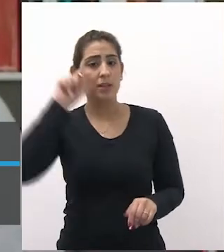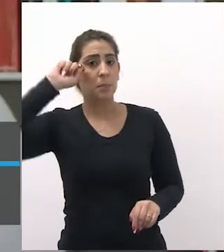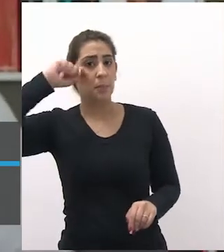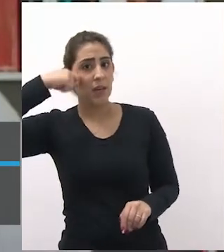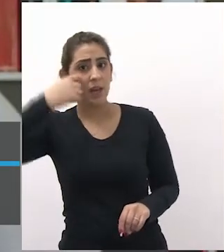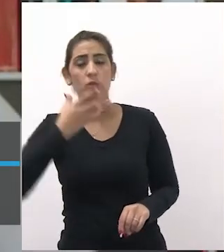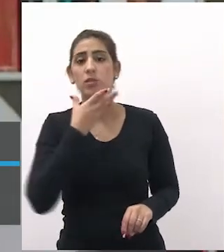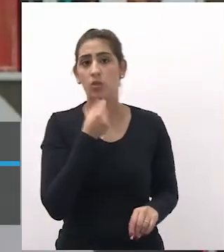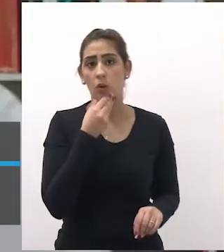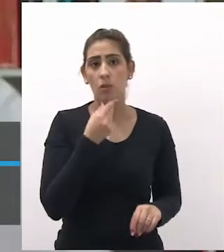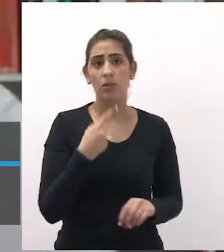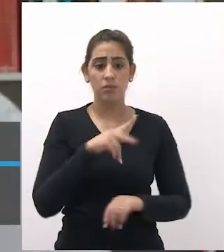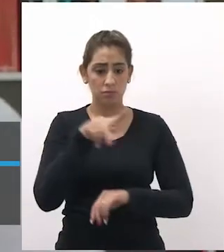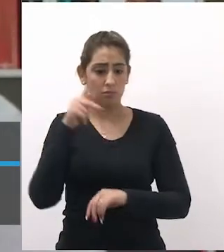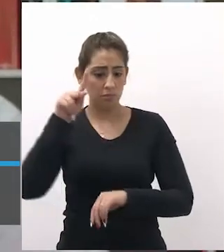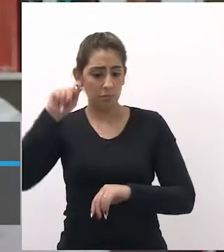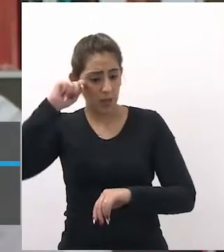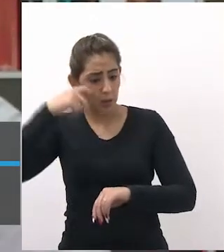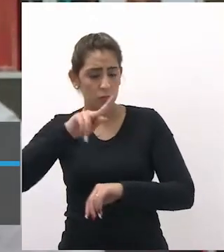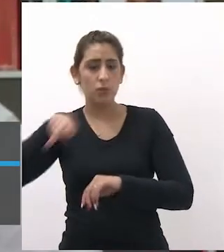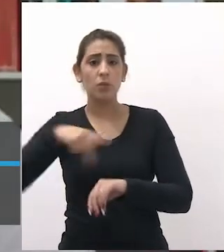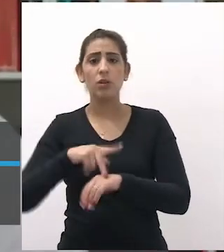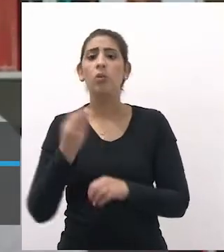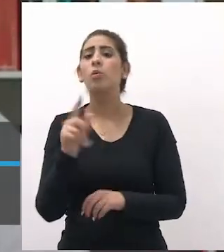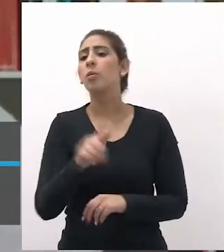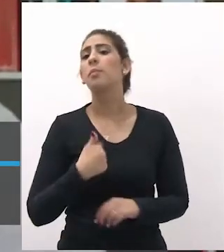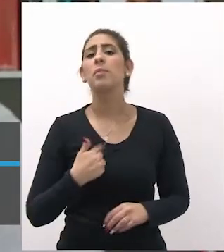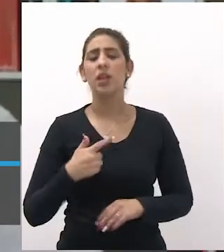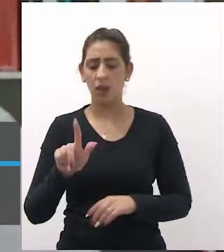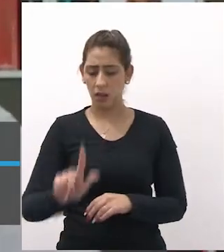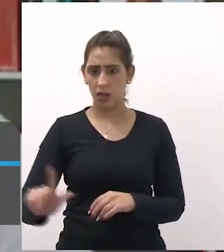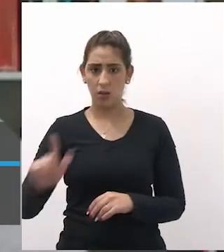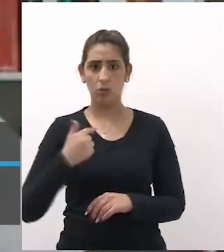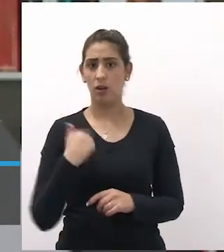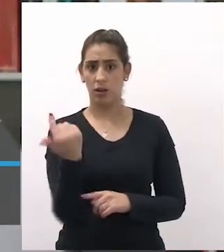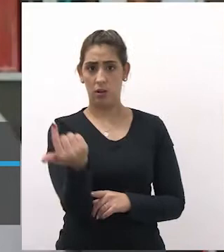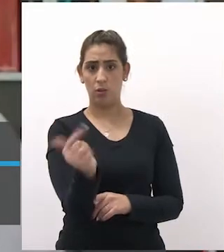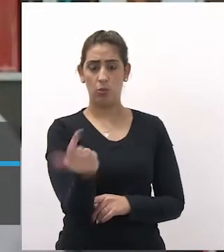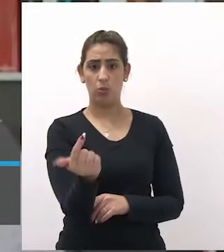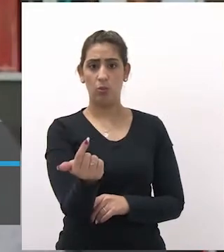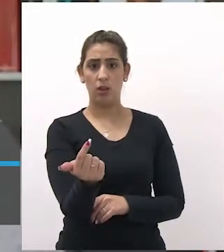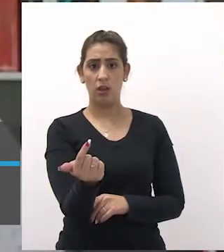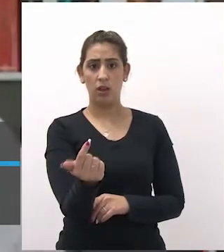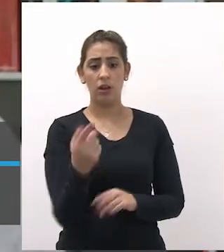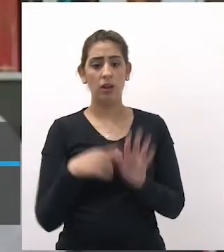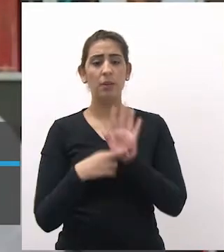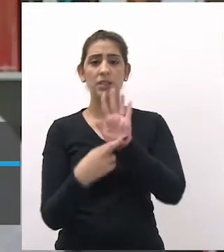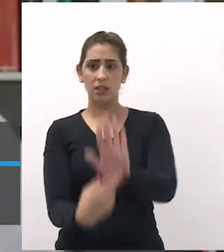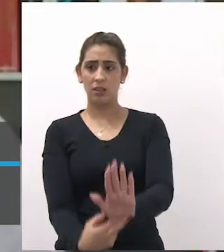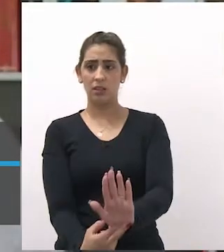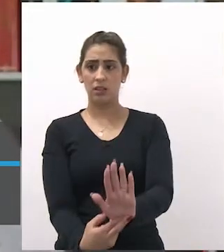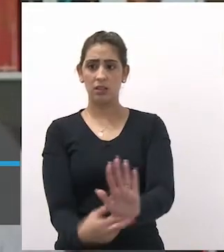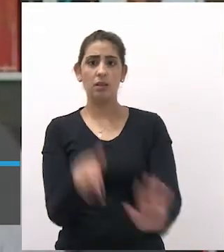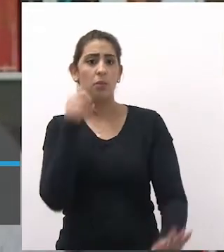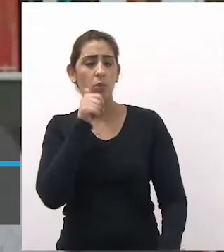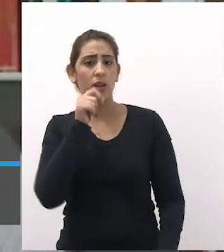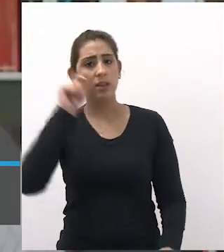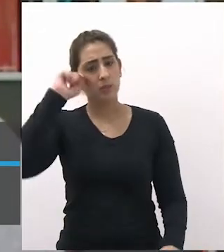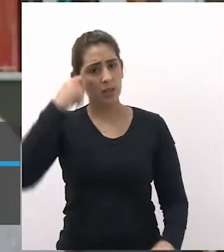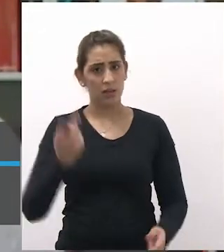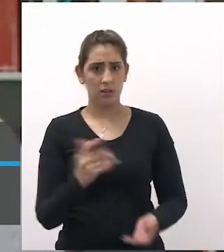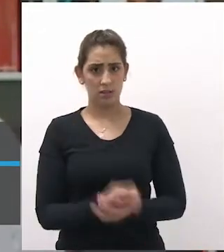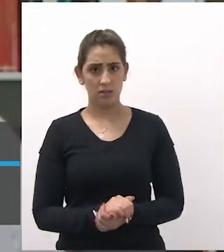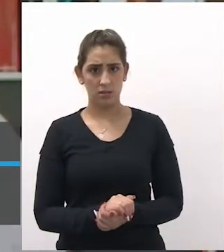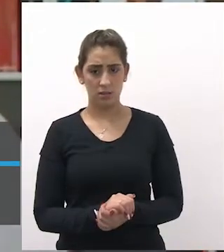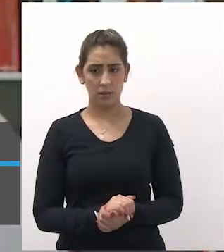país. Como é que justifica que na minha literatura eu não tenha como representatividade as mulheres pretas?